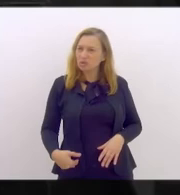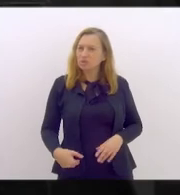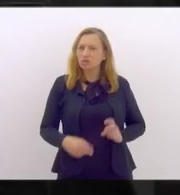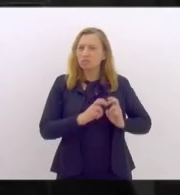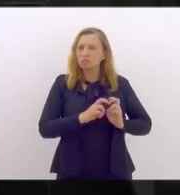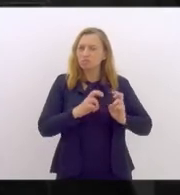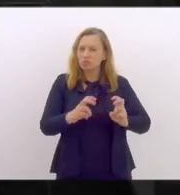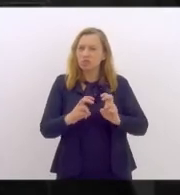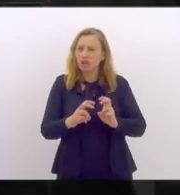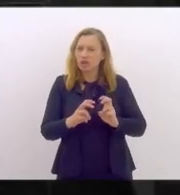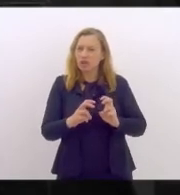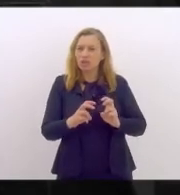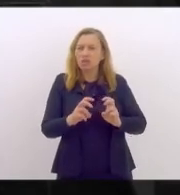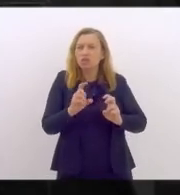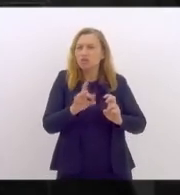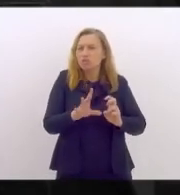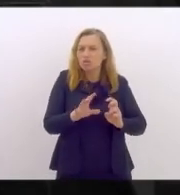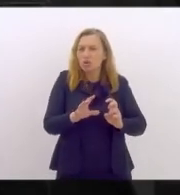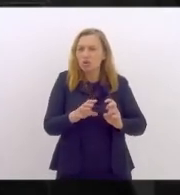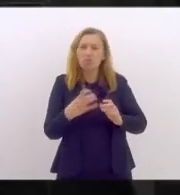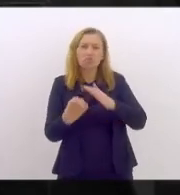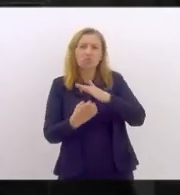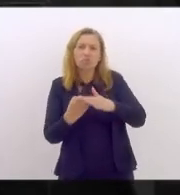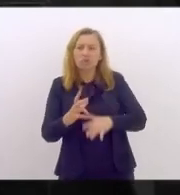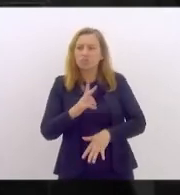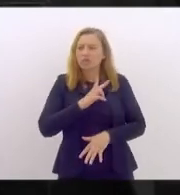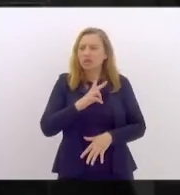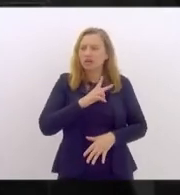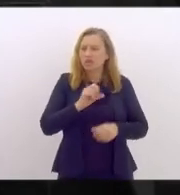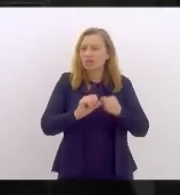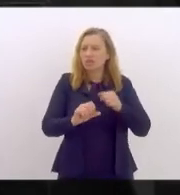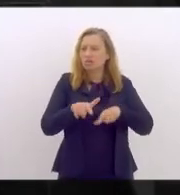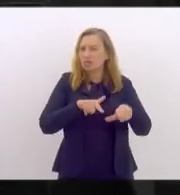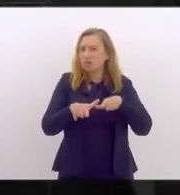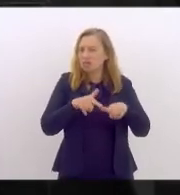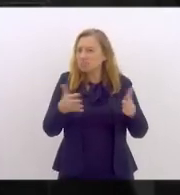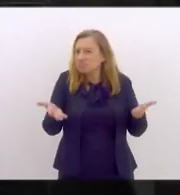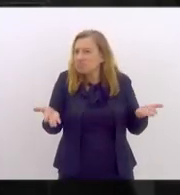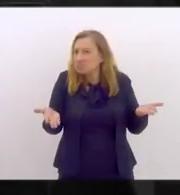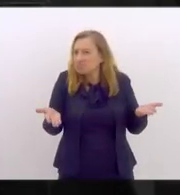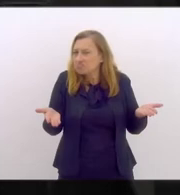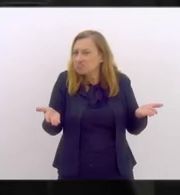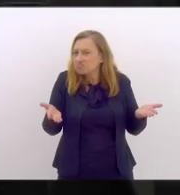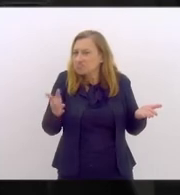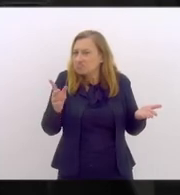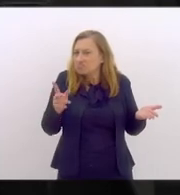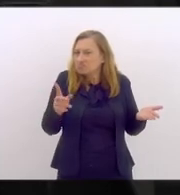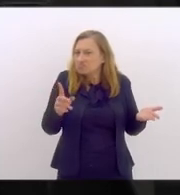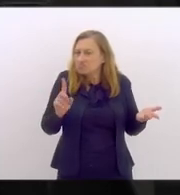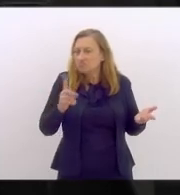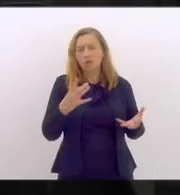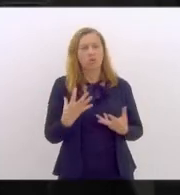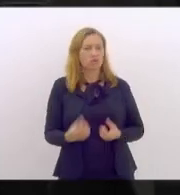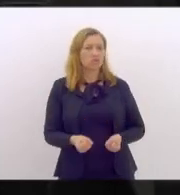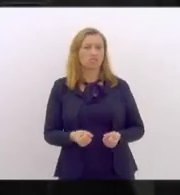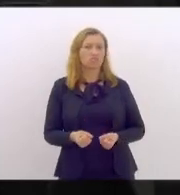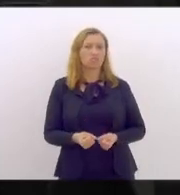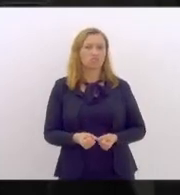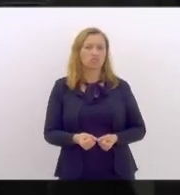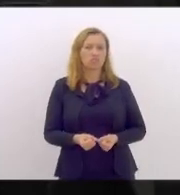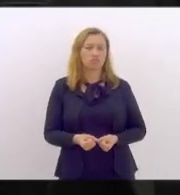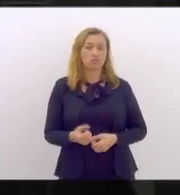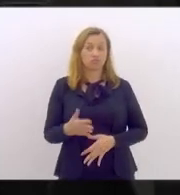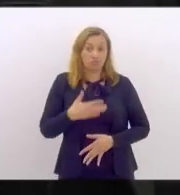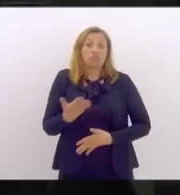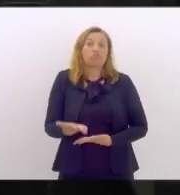uma concessionária para explorar um serviço isso é absolutamente inaceitável e